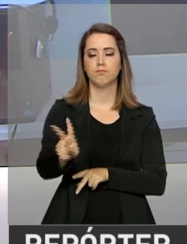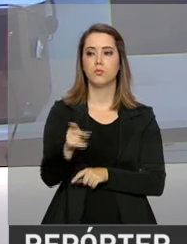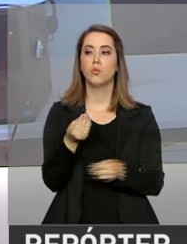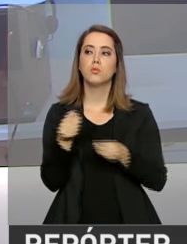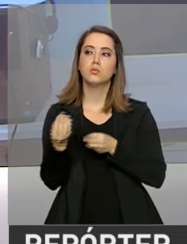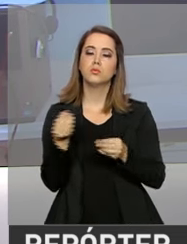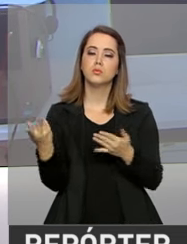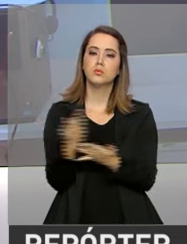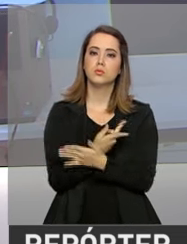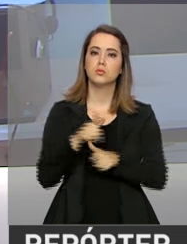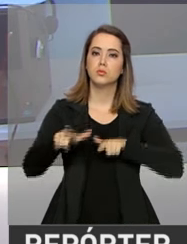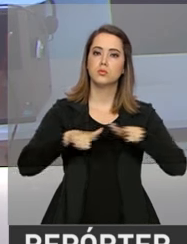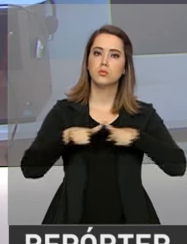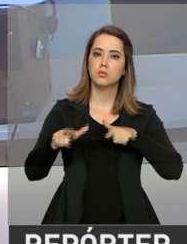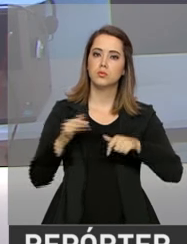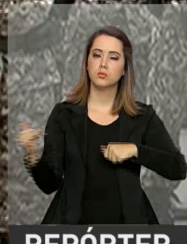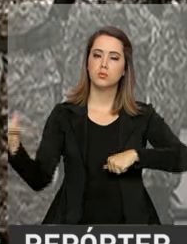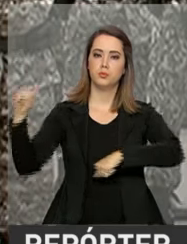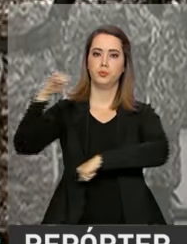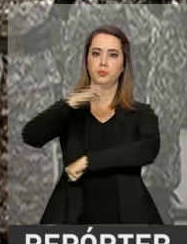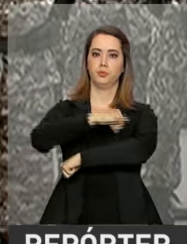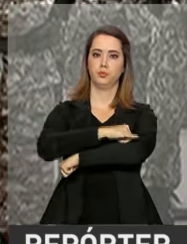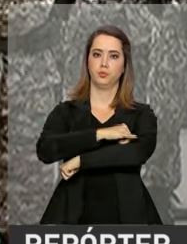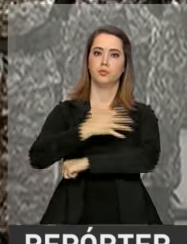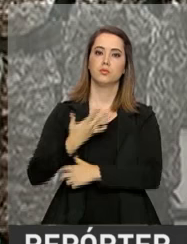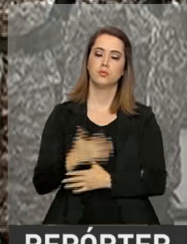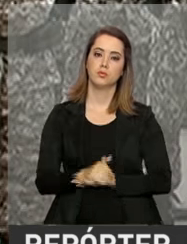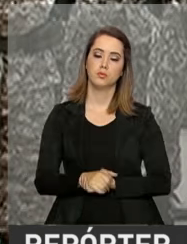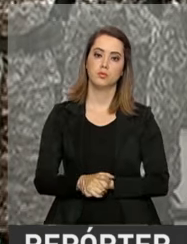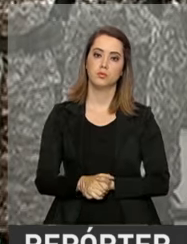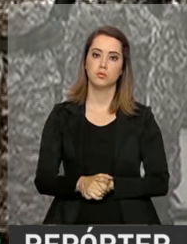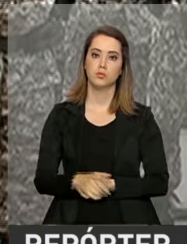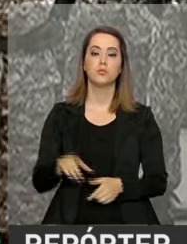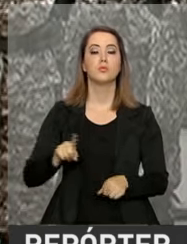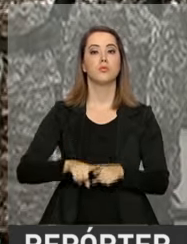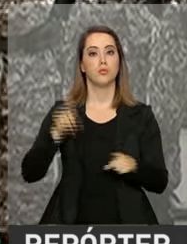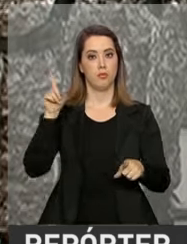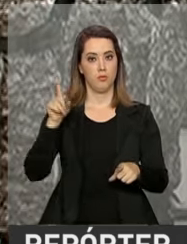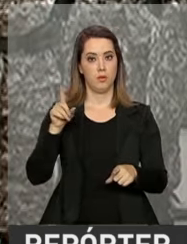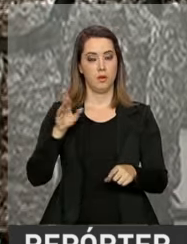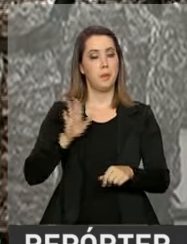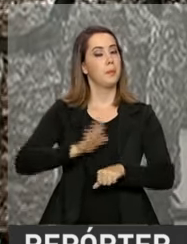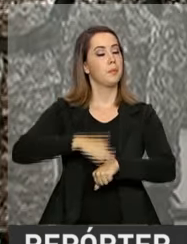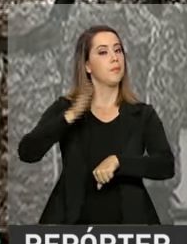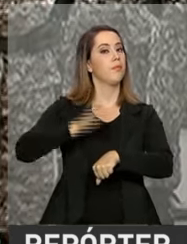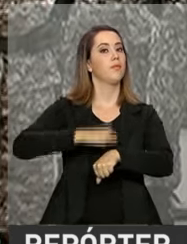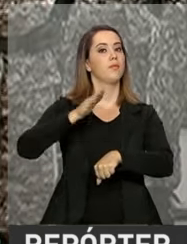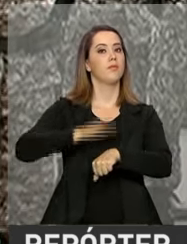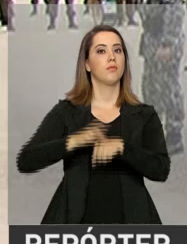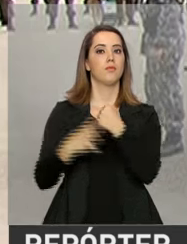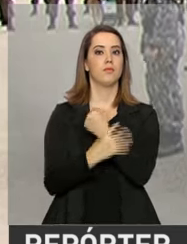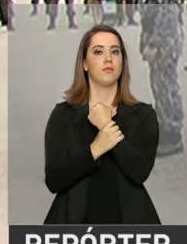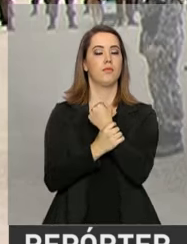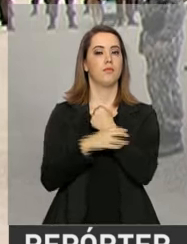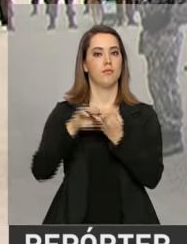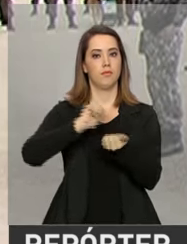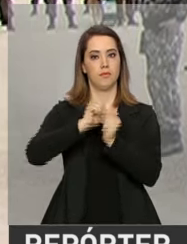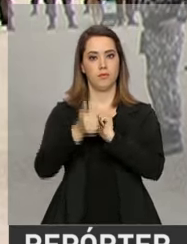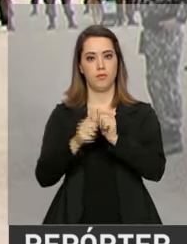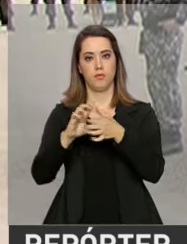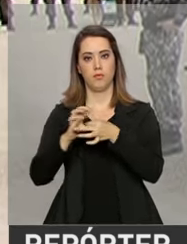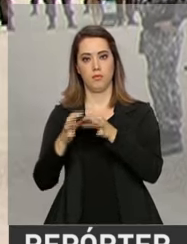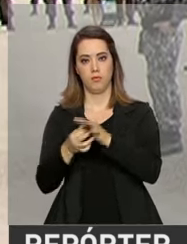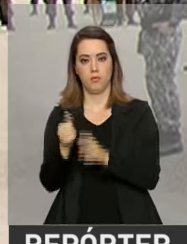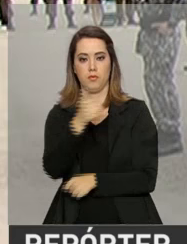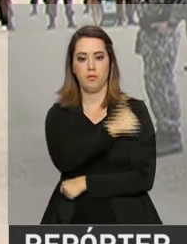antônio carlos jobim mais segurança para o rio de janeiro durante as olimpíadas 500